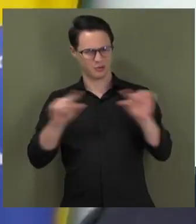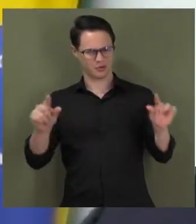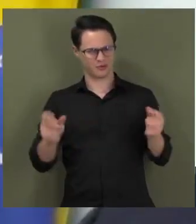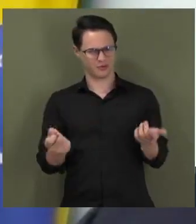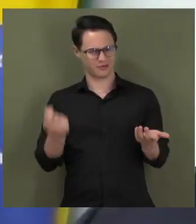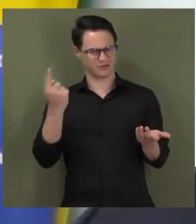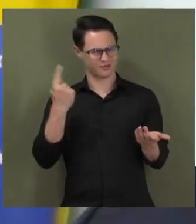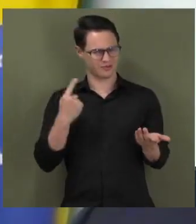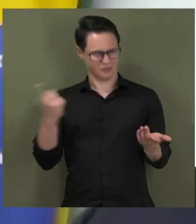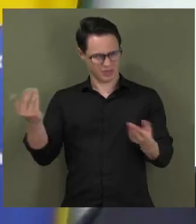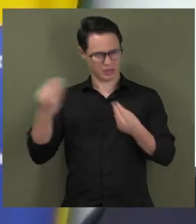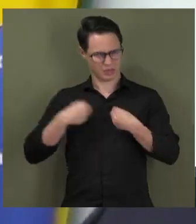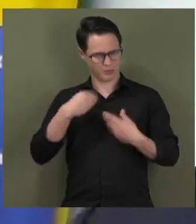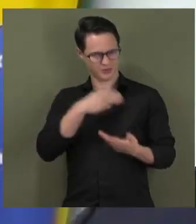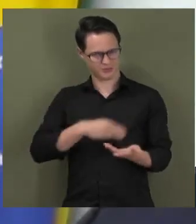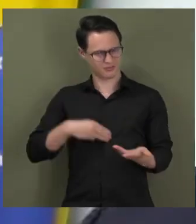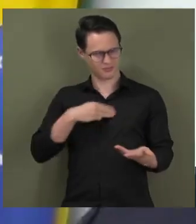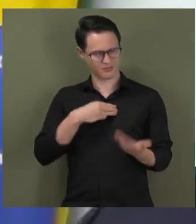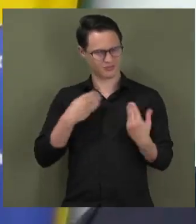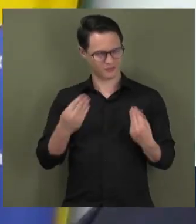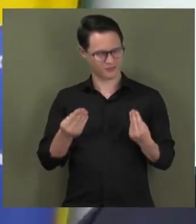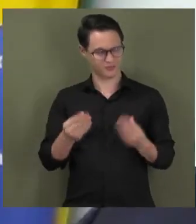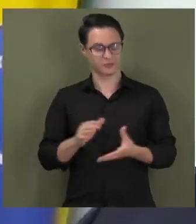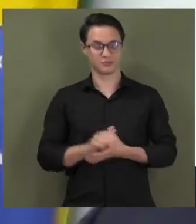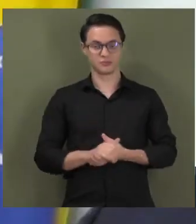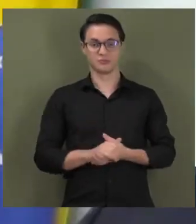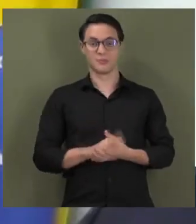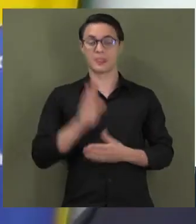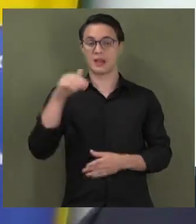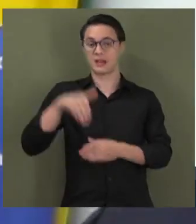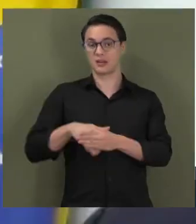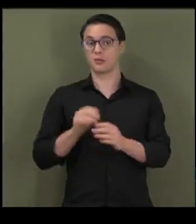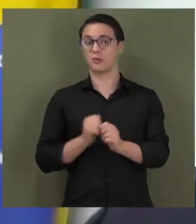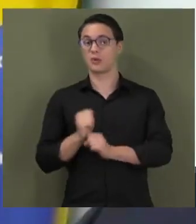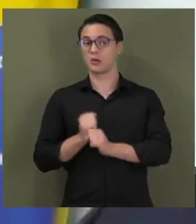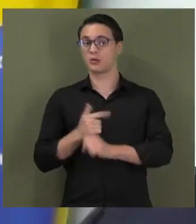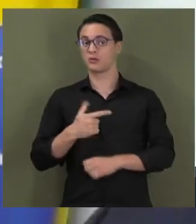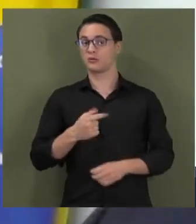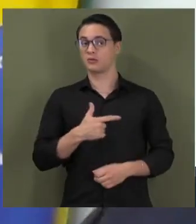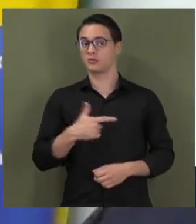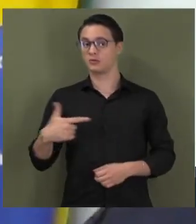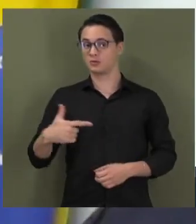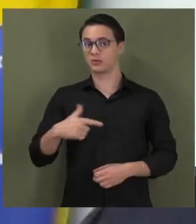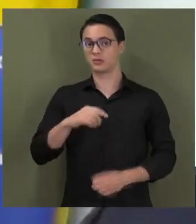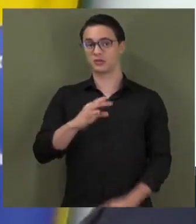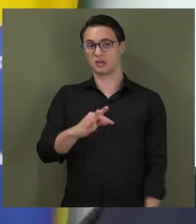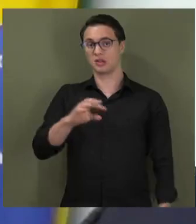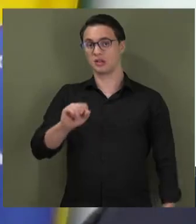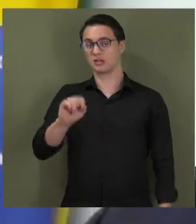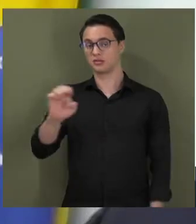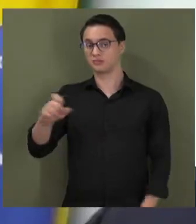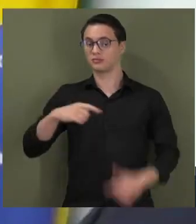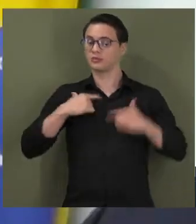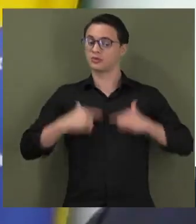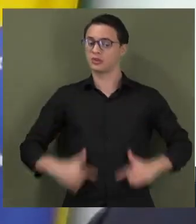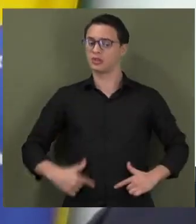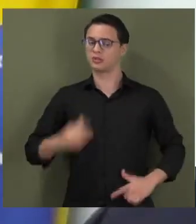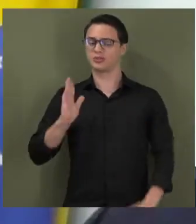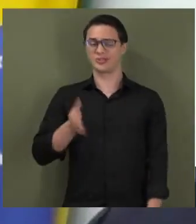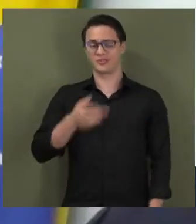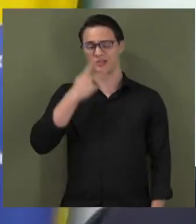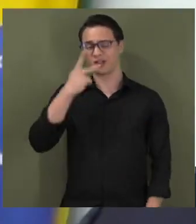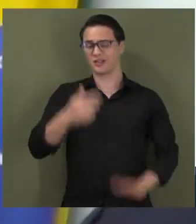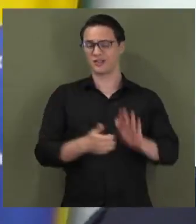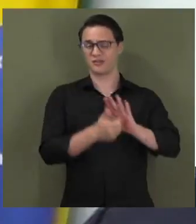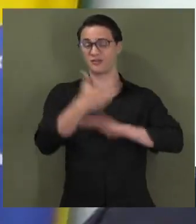foi estranho. Nas eleições presidenciais de 2022, o TSE se comportou, eu já disse várias vezes